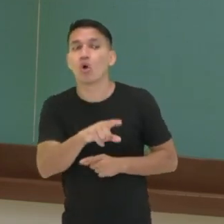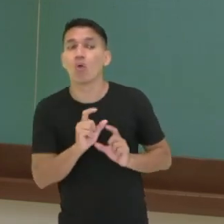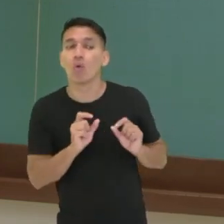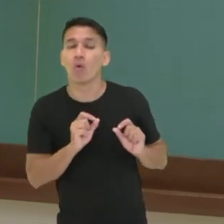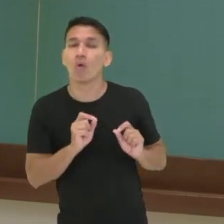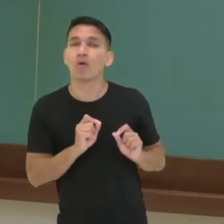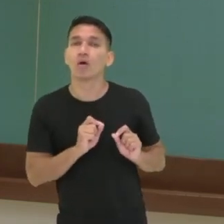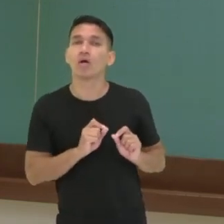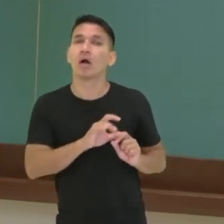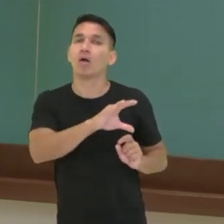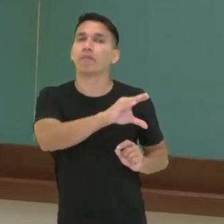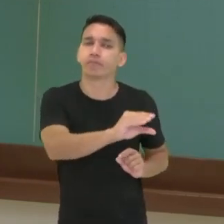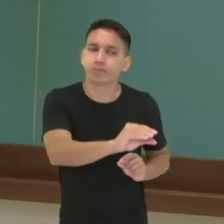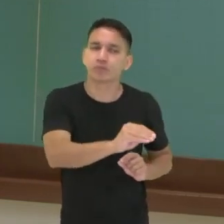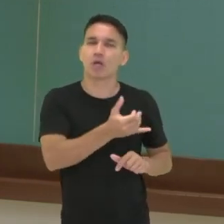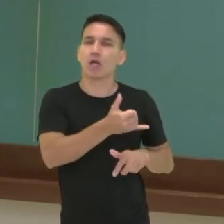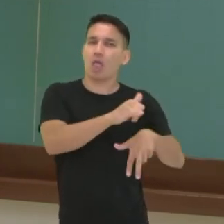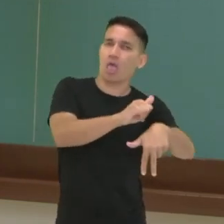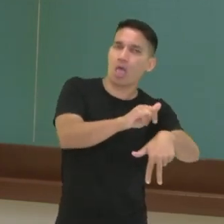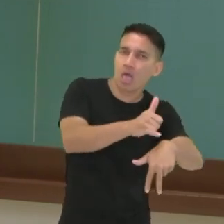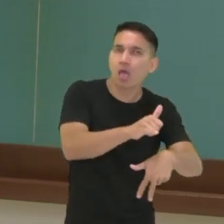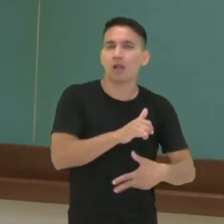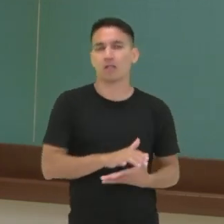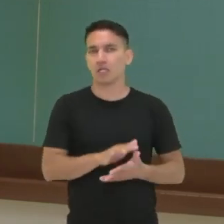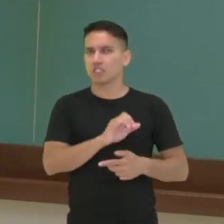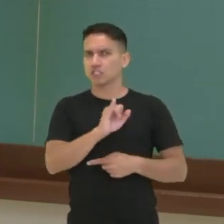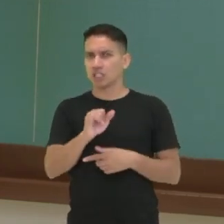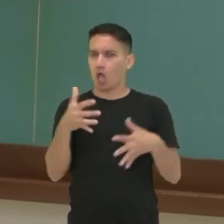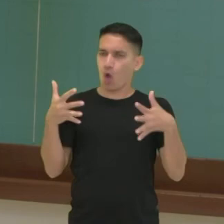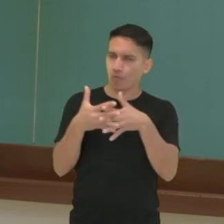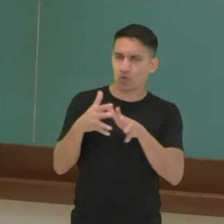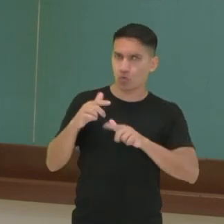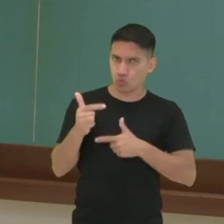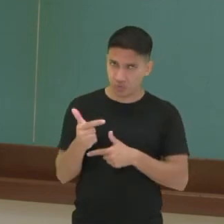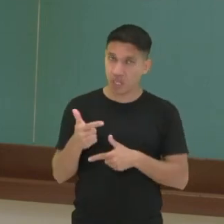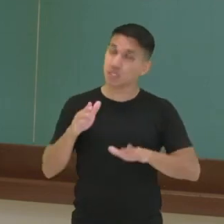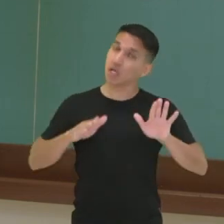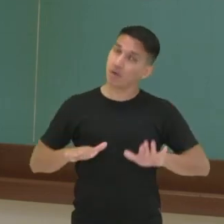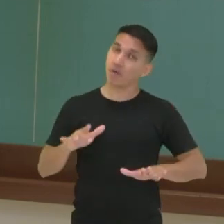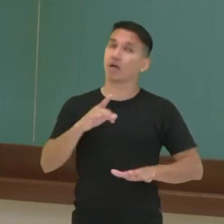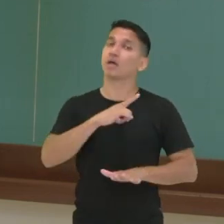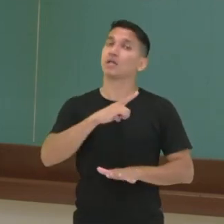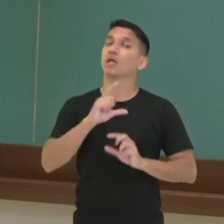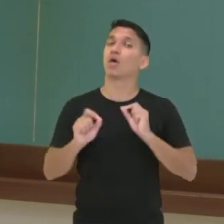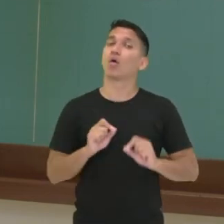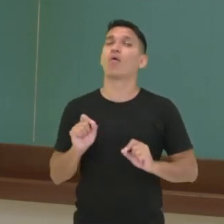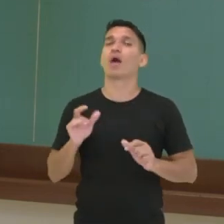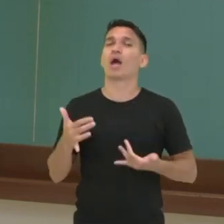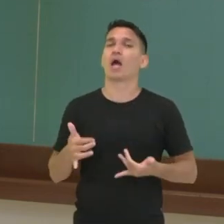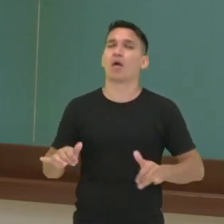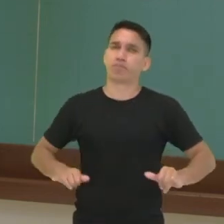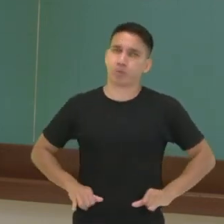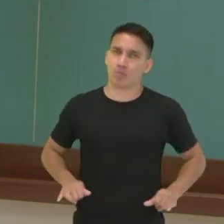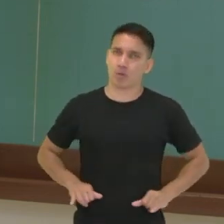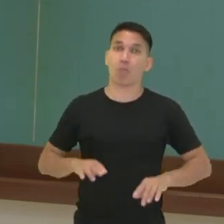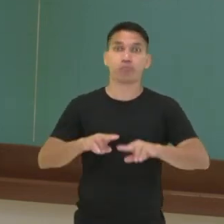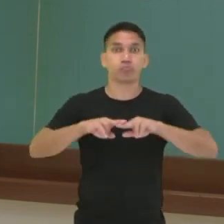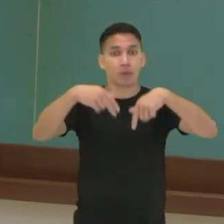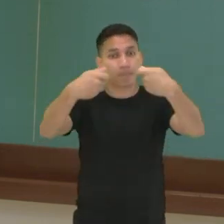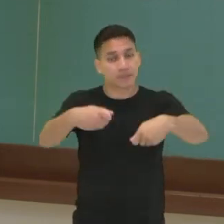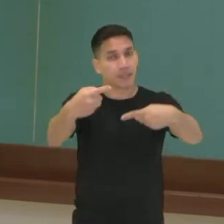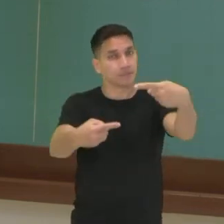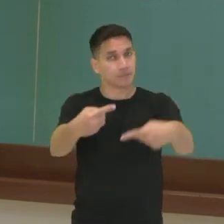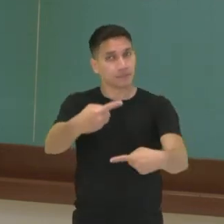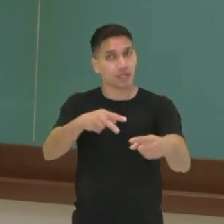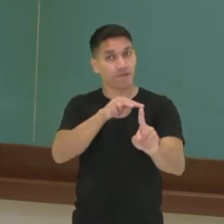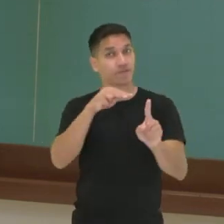há conflito, certamente há repressão, beleza? Então, aí a necessidade da política de acordo com